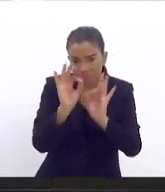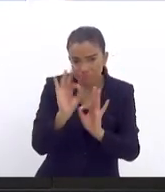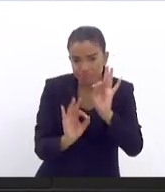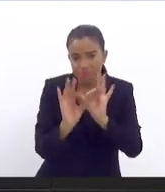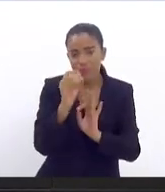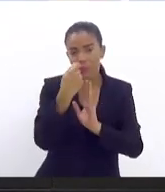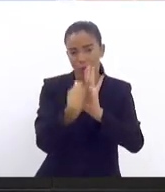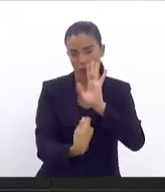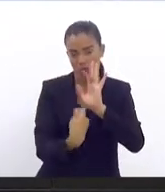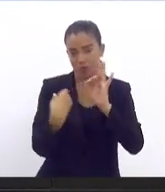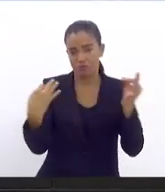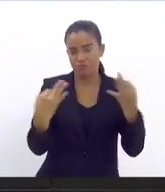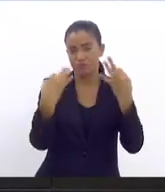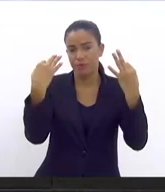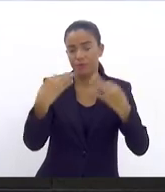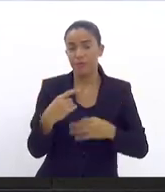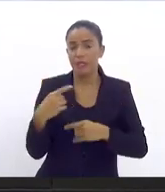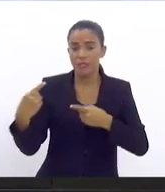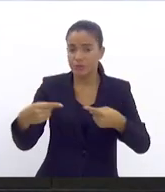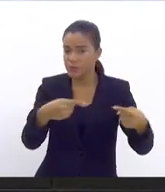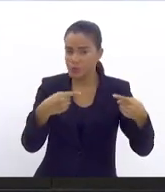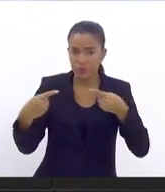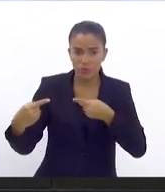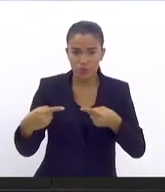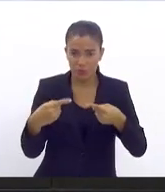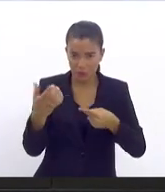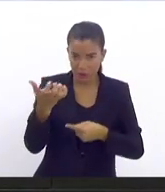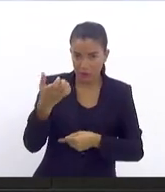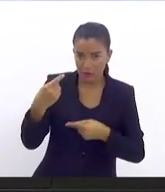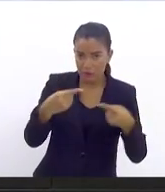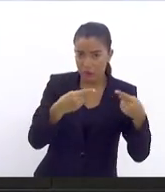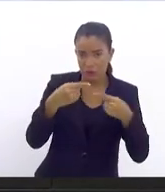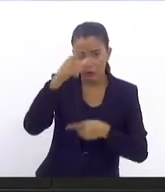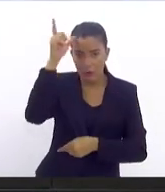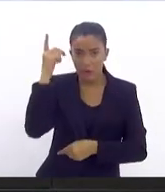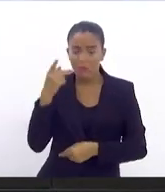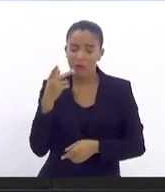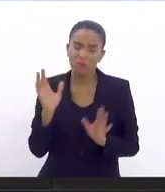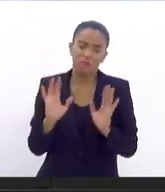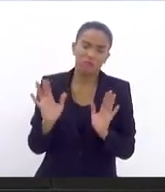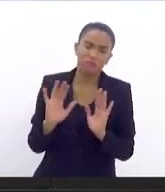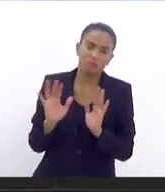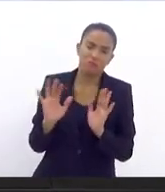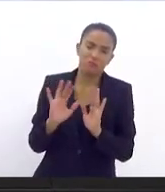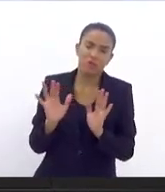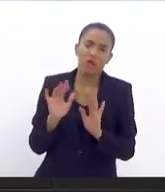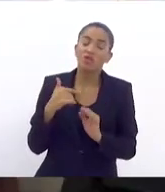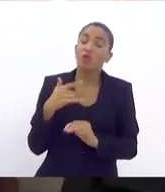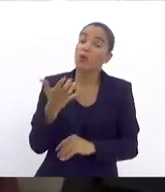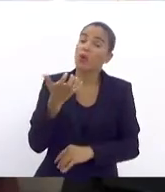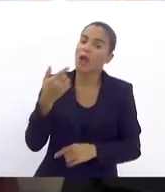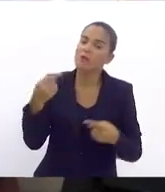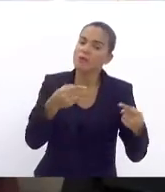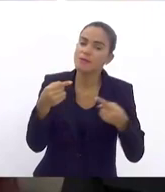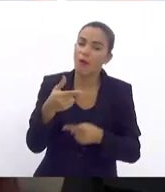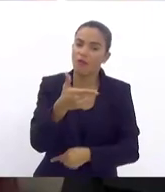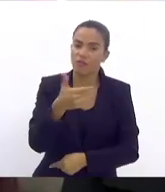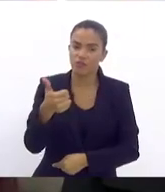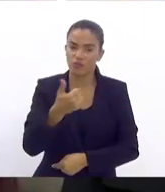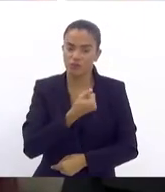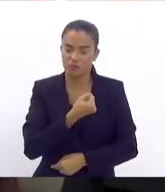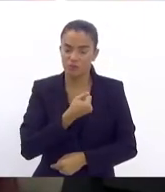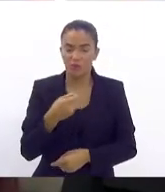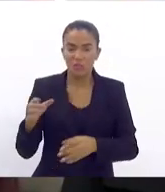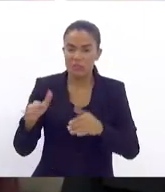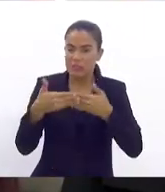aqui. Em discussão, quer discutir, deputado Luiz Paulo? Eu quero discutir o 21. Tá, não havendo quem queira discutir, encerrada a discussão.